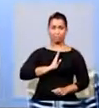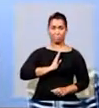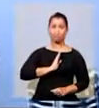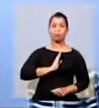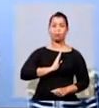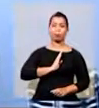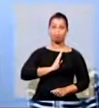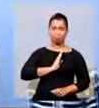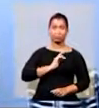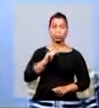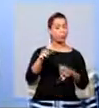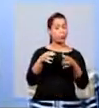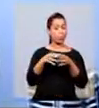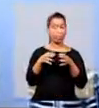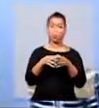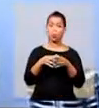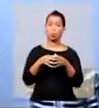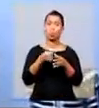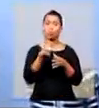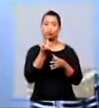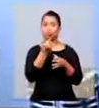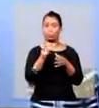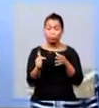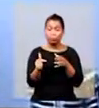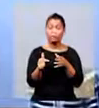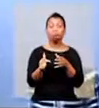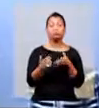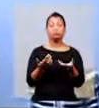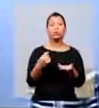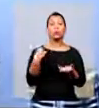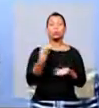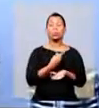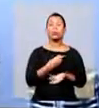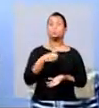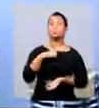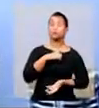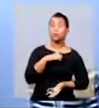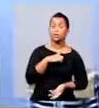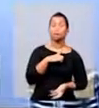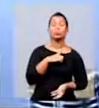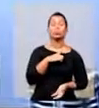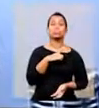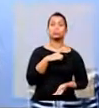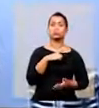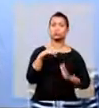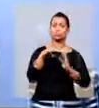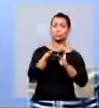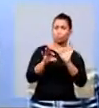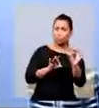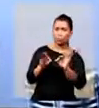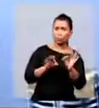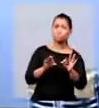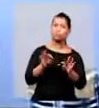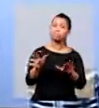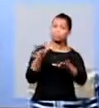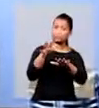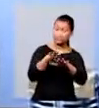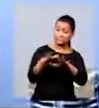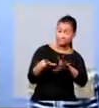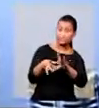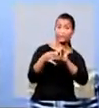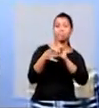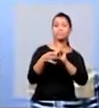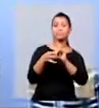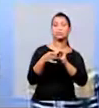temos o projeto, que é um projeto de integração, que funciona ali na pista do Eldorado também. Temos um atendimento de mais de 100 pessoas.